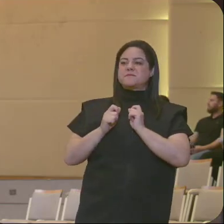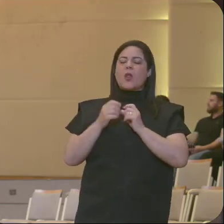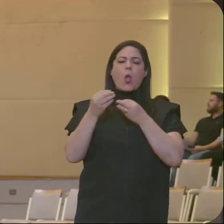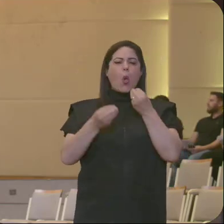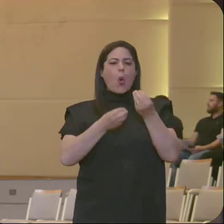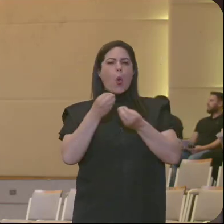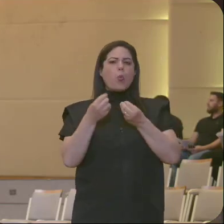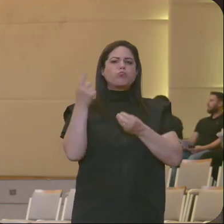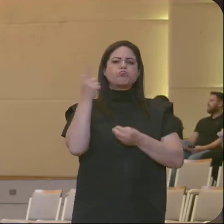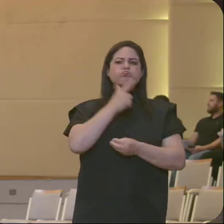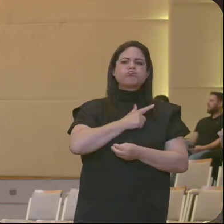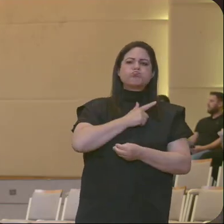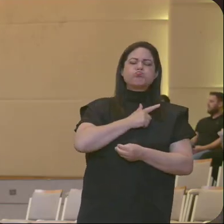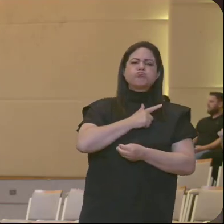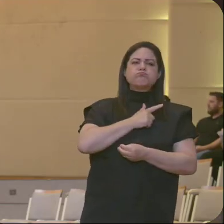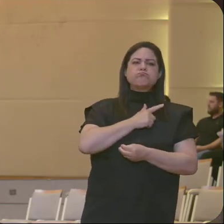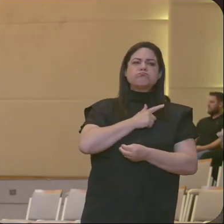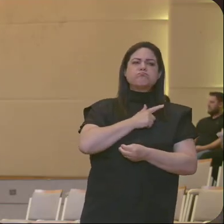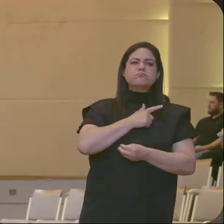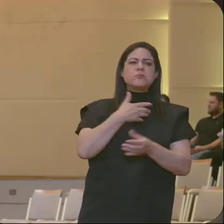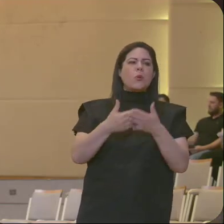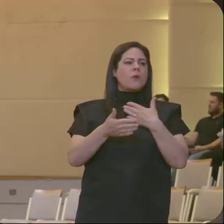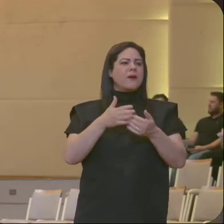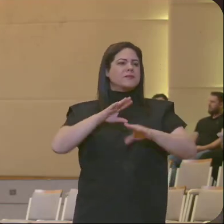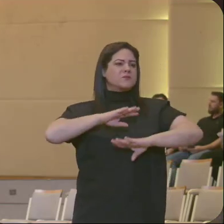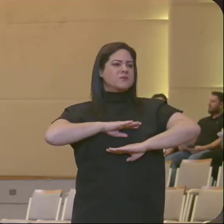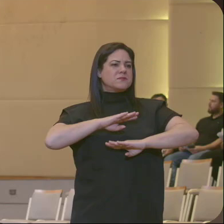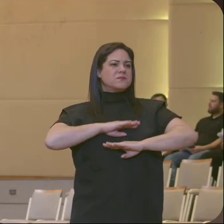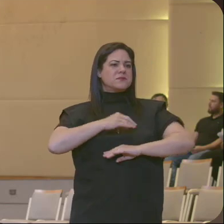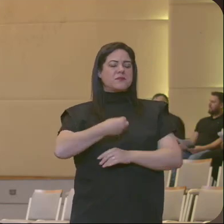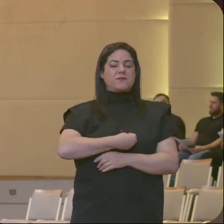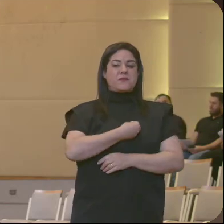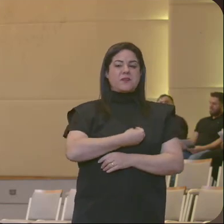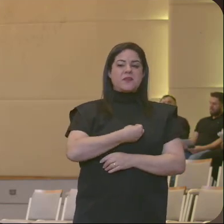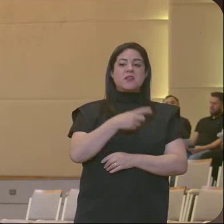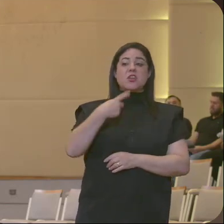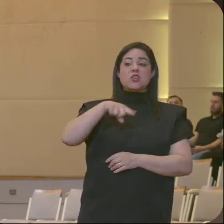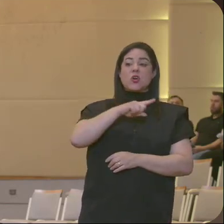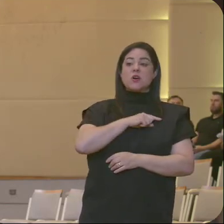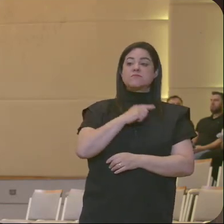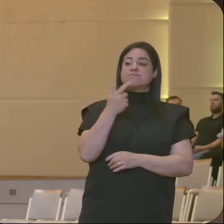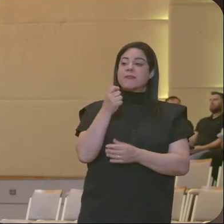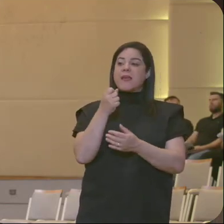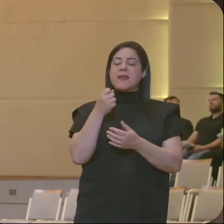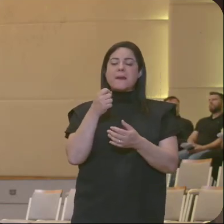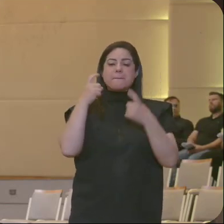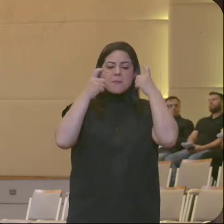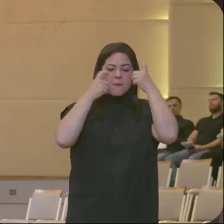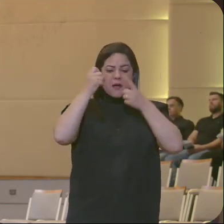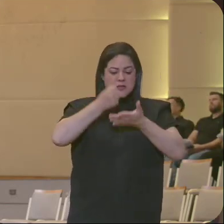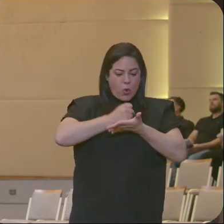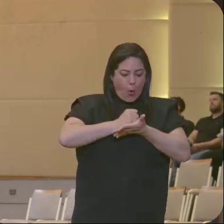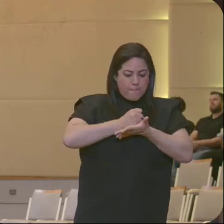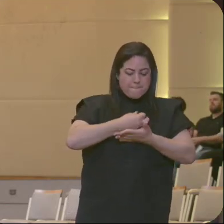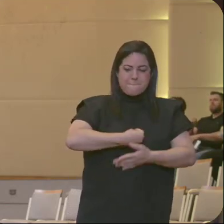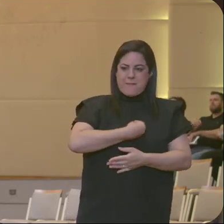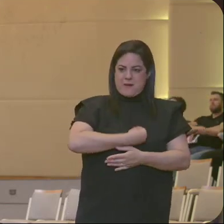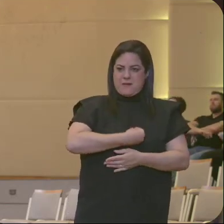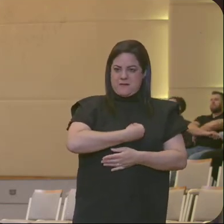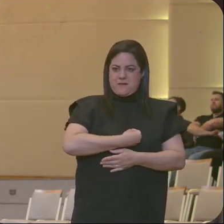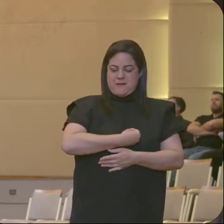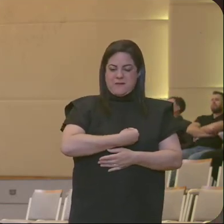gente se contenta em qualquer situação da vida e não se deixa dominar pelas preocupações? Em primeiro